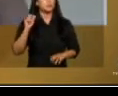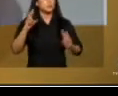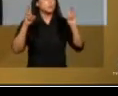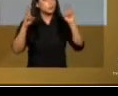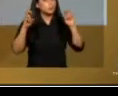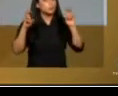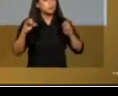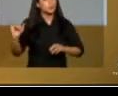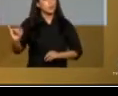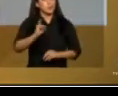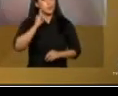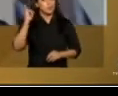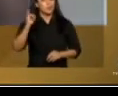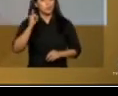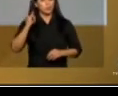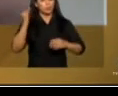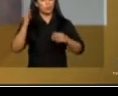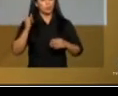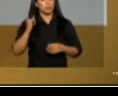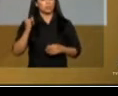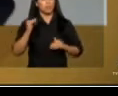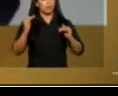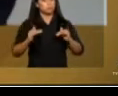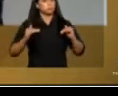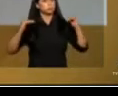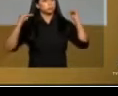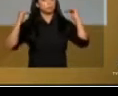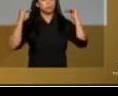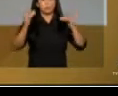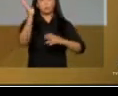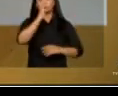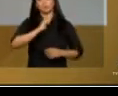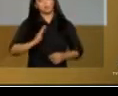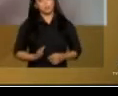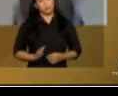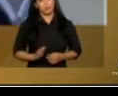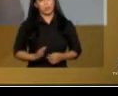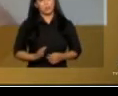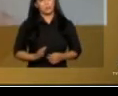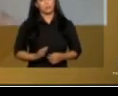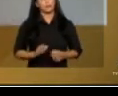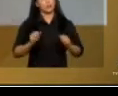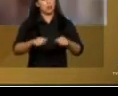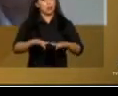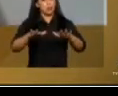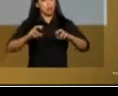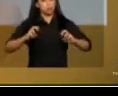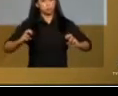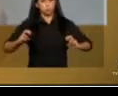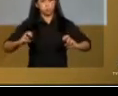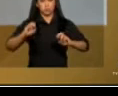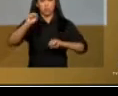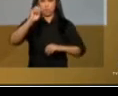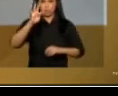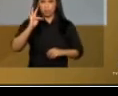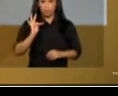que diz interesse à própria soberania nacional. E a Corte, a Suprema Corte